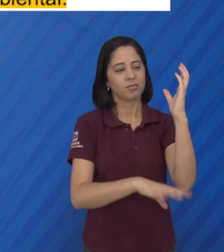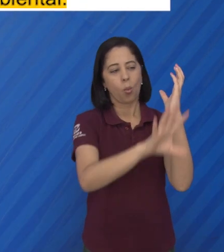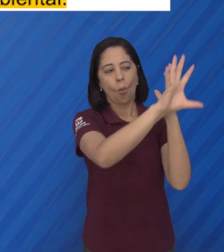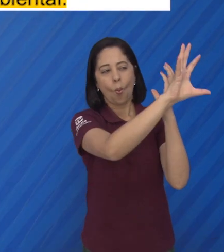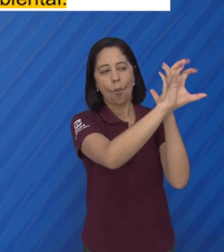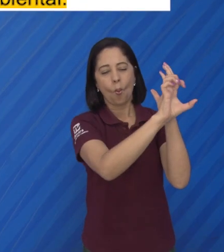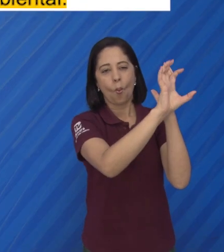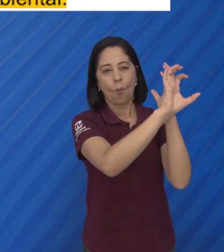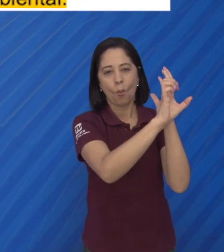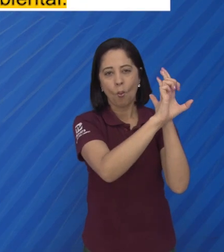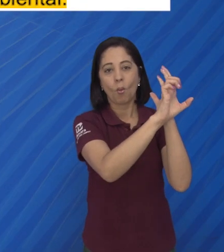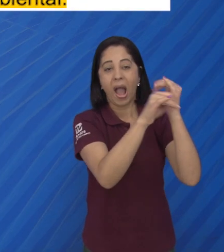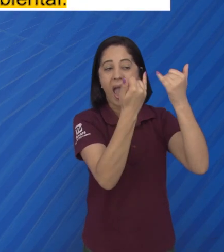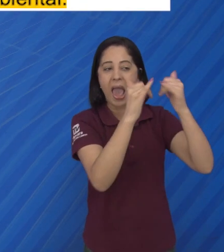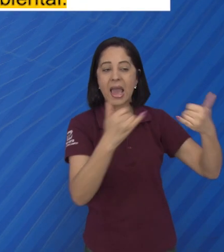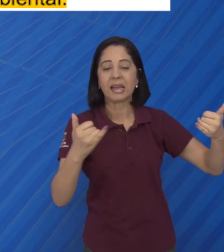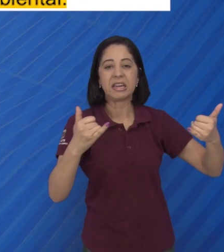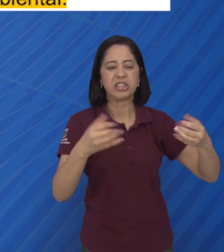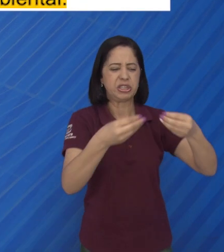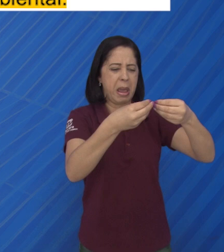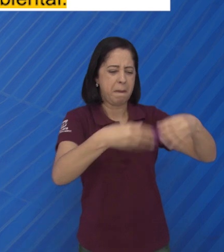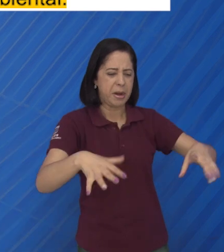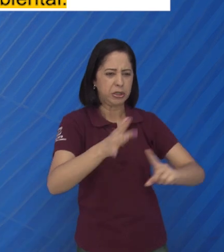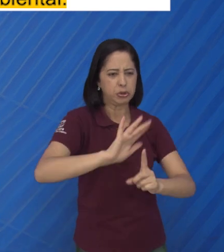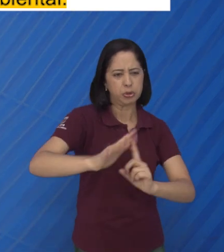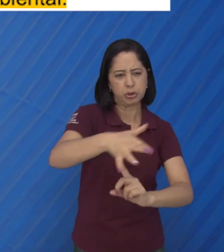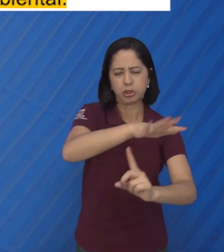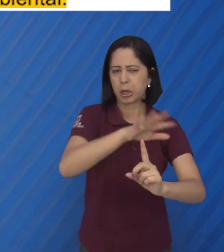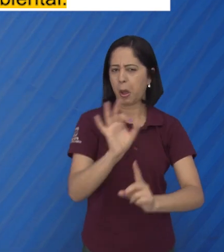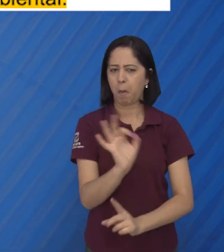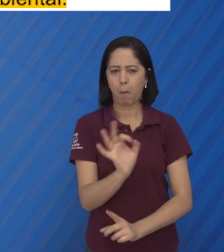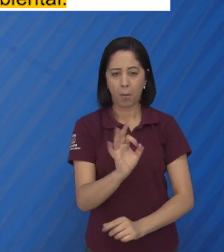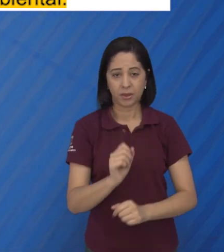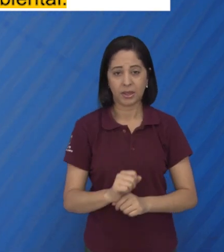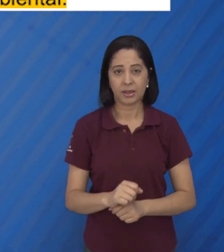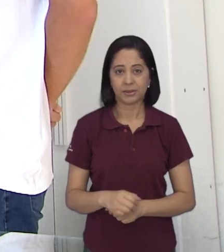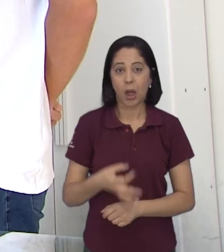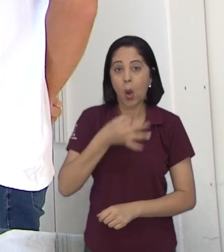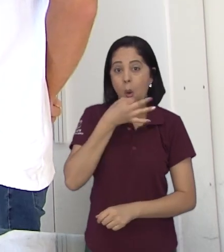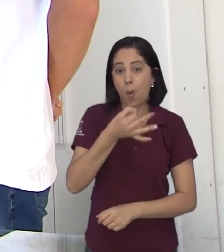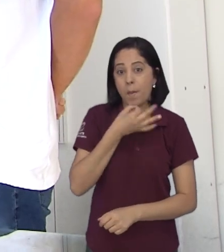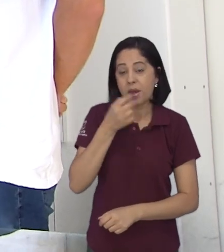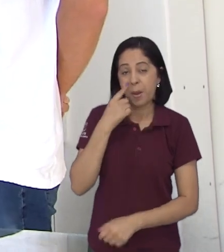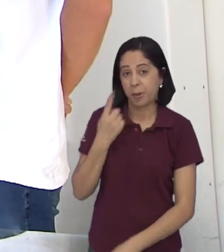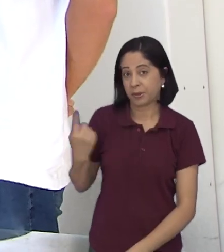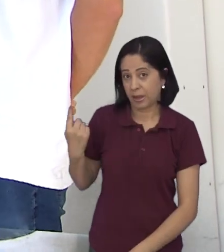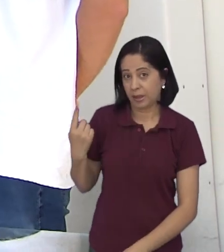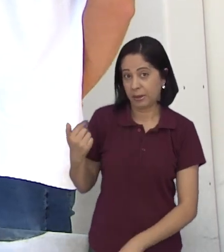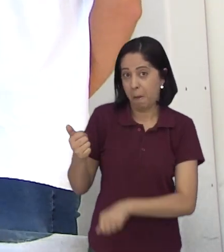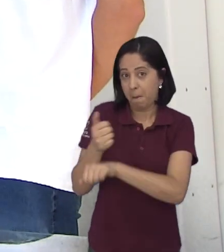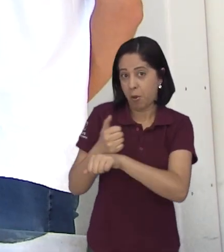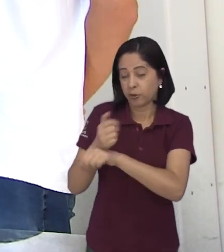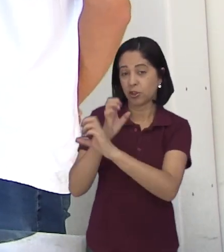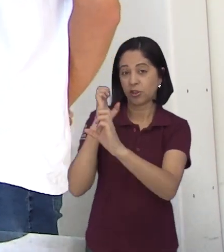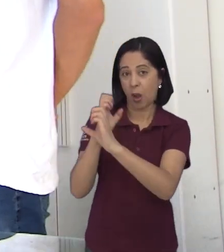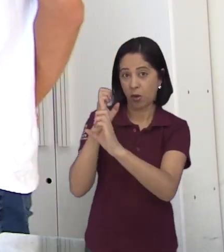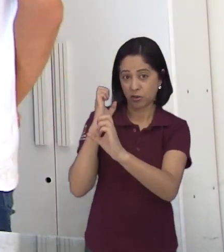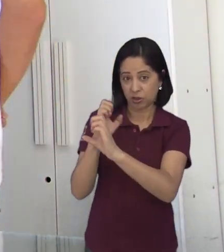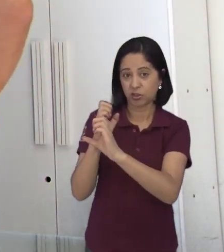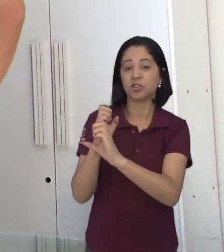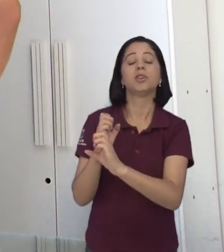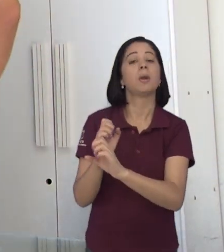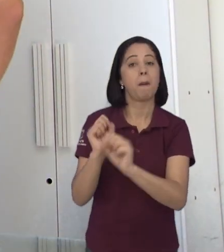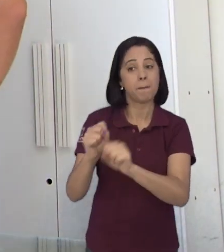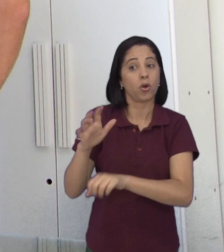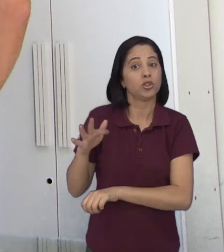as placas solares geram uma energia limpa e não prejudicam o meio ambiente. Segundo esse engenheiro elétrico, a